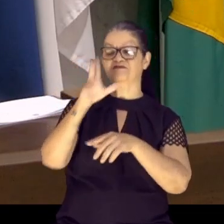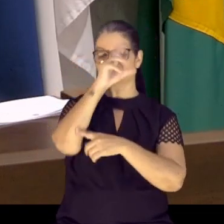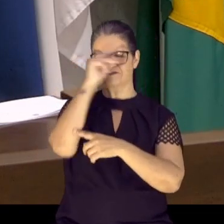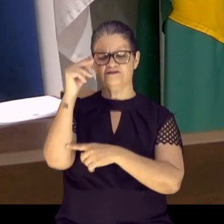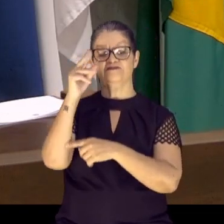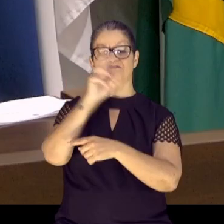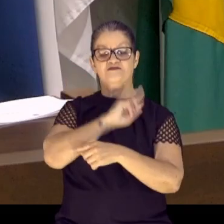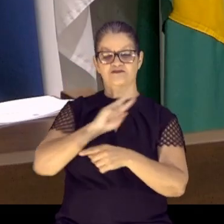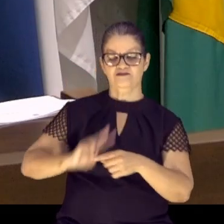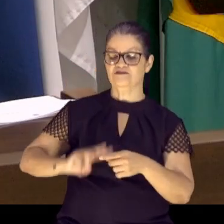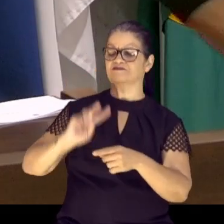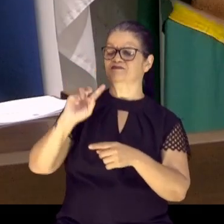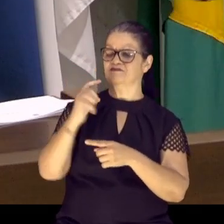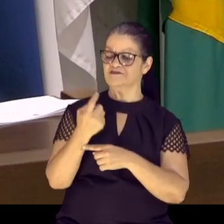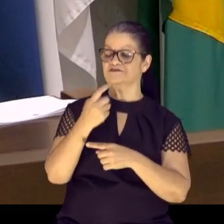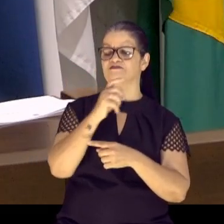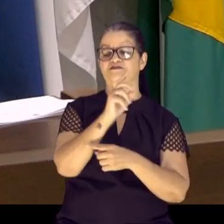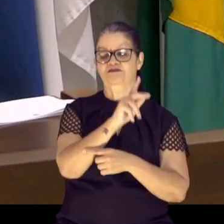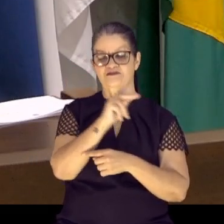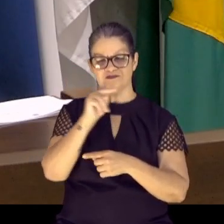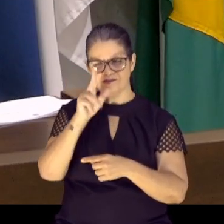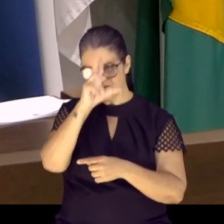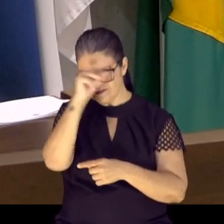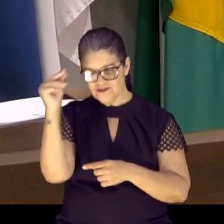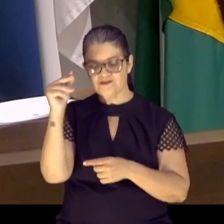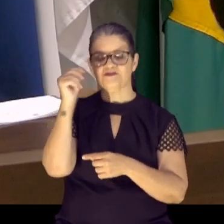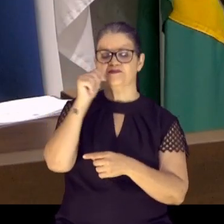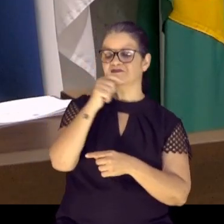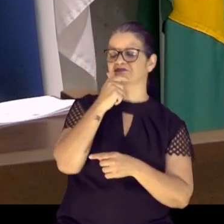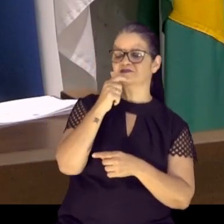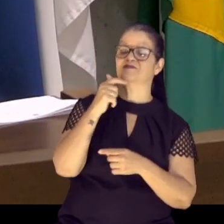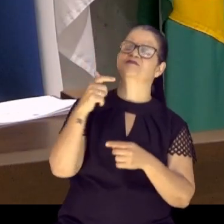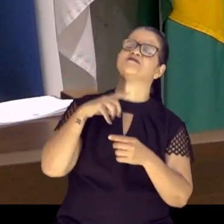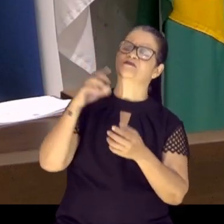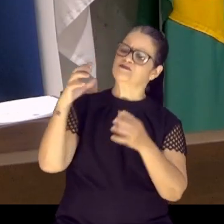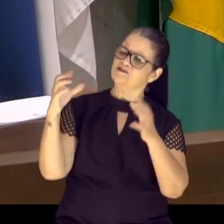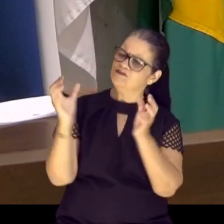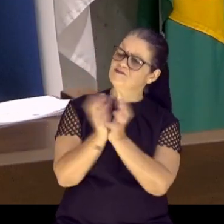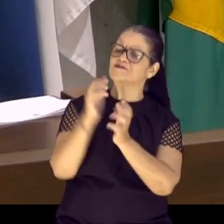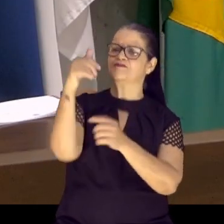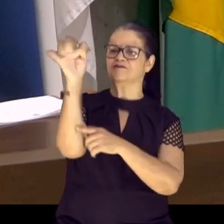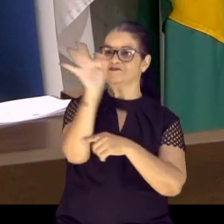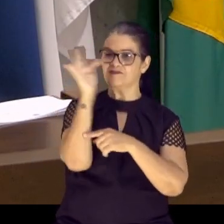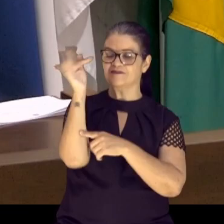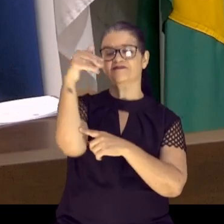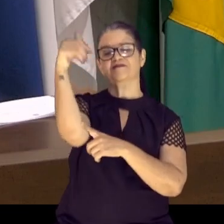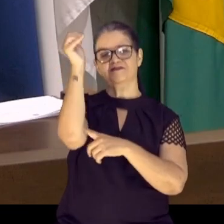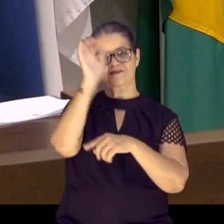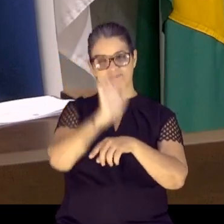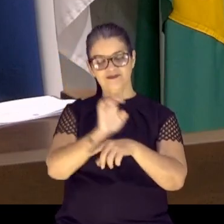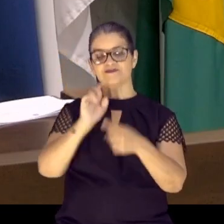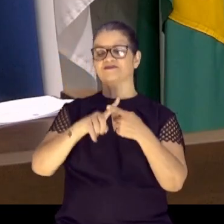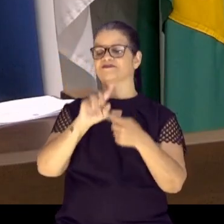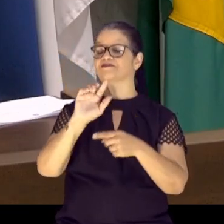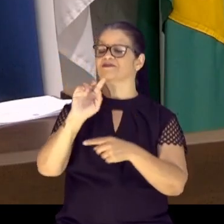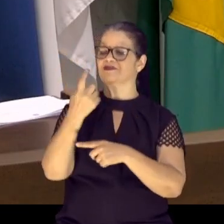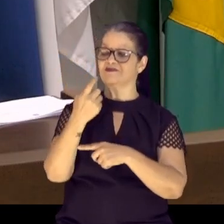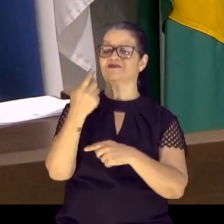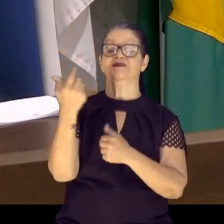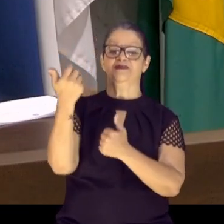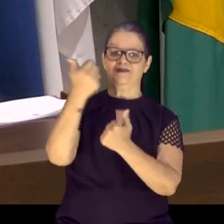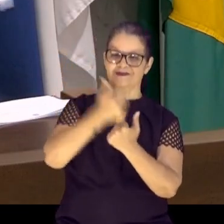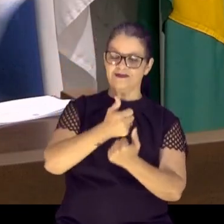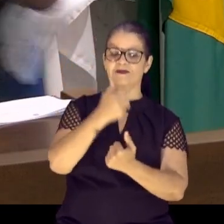vereadores, vice-prefeitos, prefeitas, sua bancada federal, sua bancada estadual, o vice-presidente da República, ministro de Estado, ministros